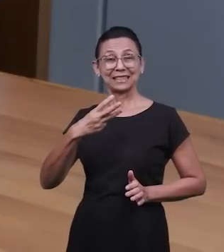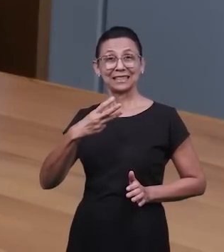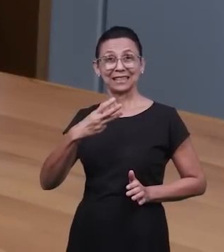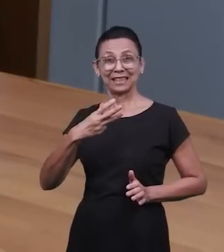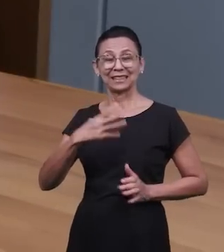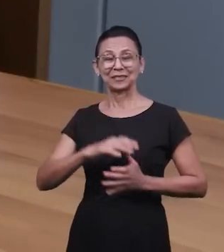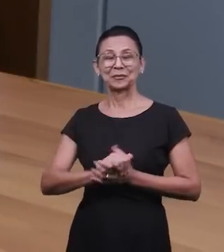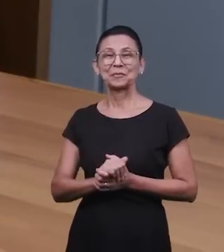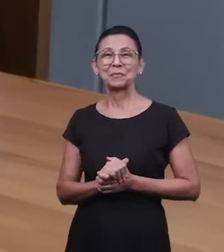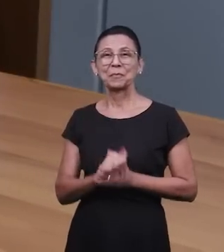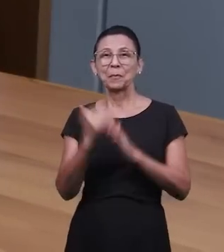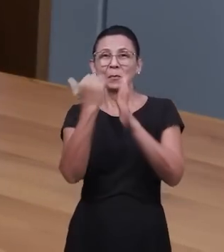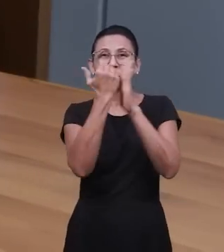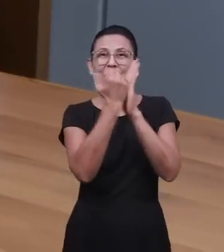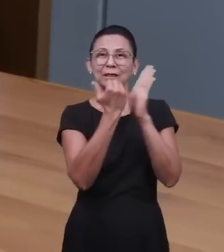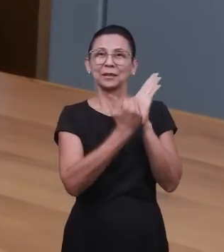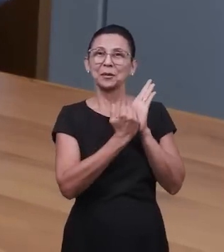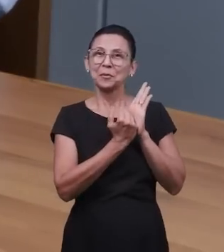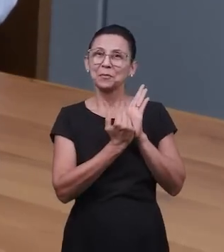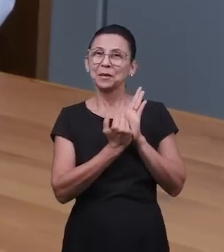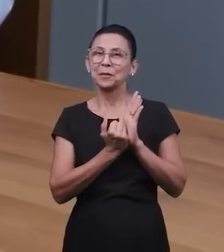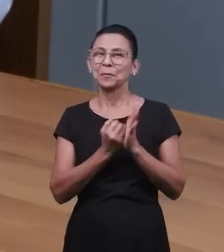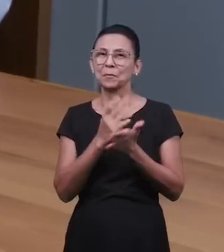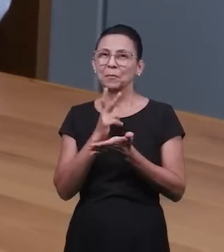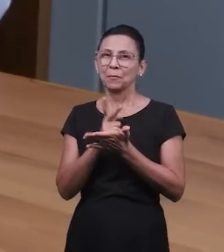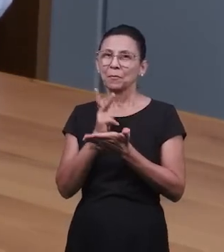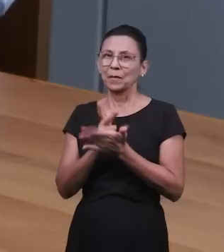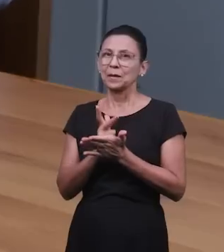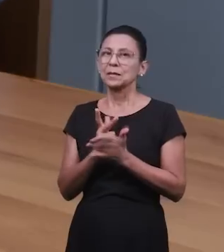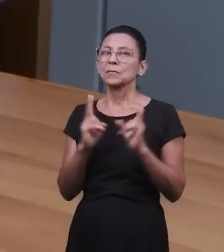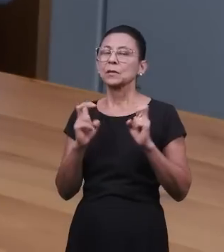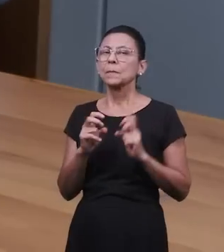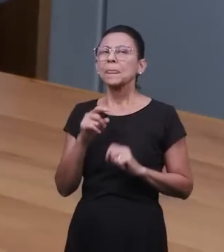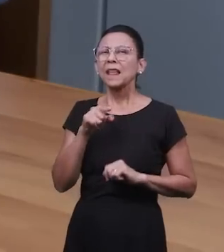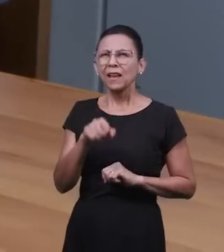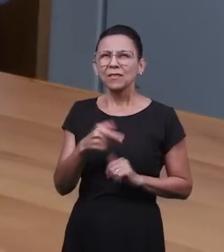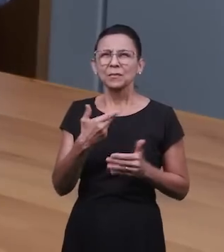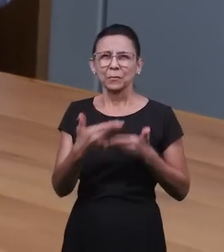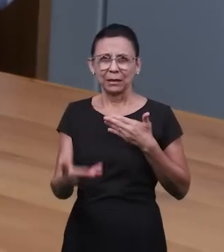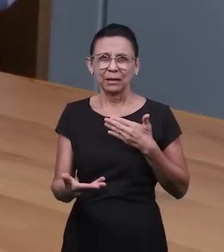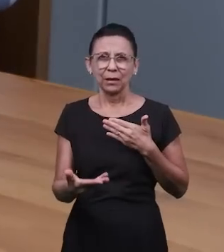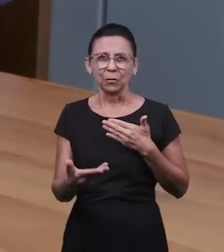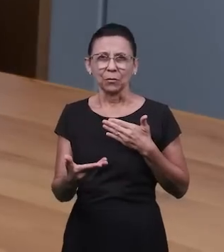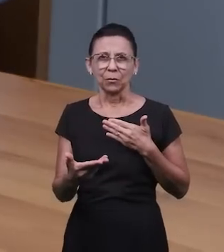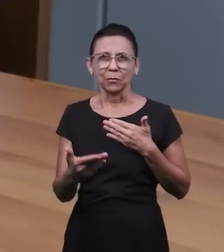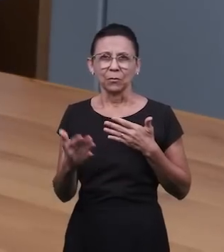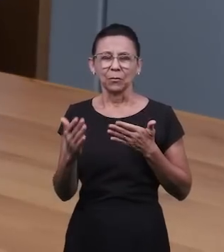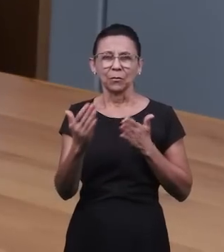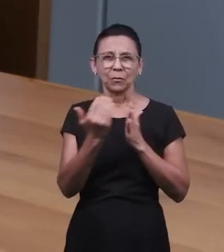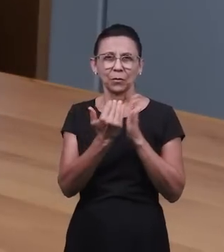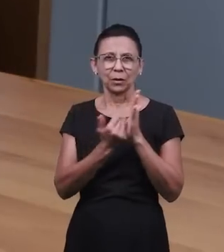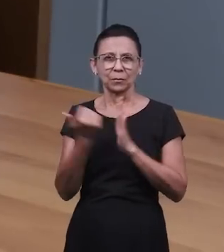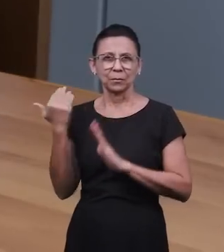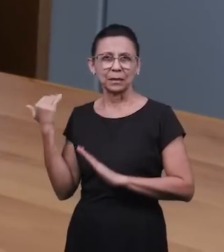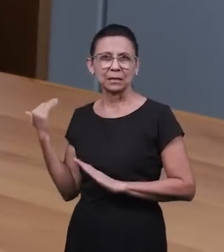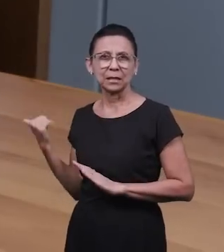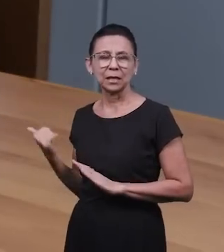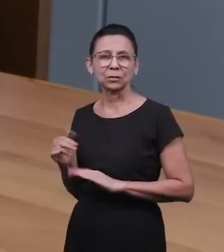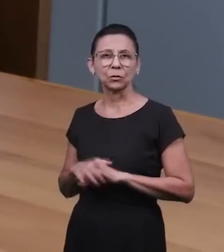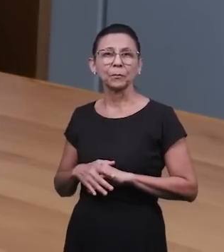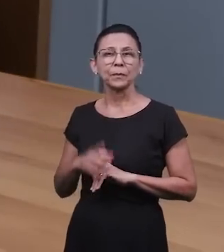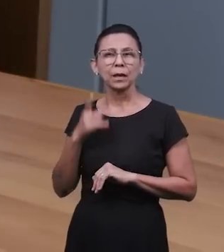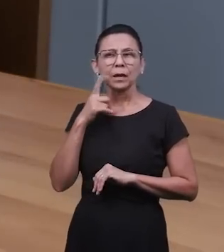do Conversas Bíblicas com esse tema. Então eu quero recomendar a você que não assistiu os dois anteriores, que assista lá no